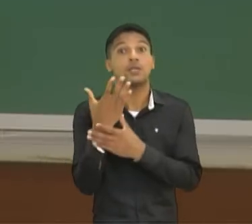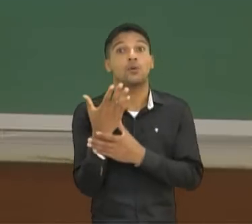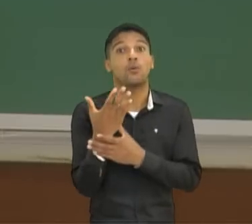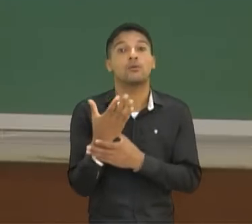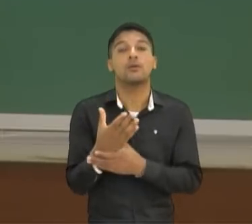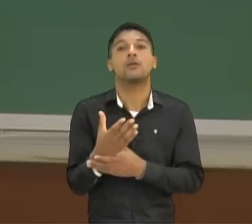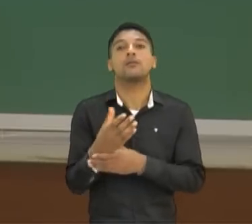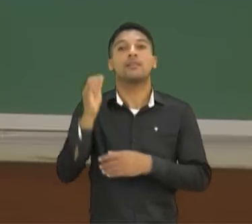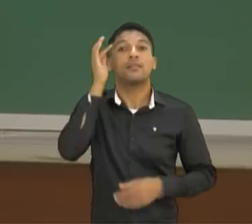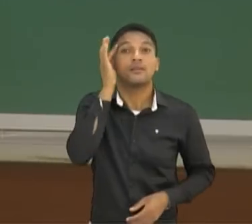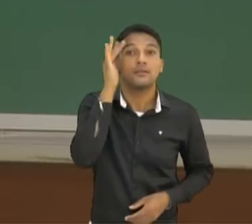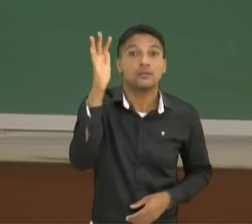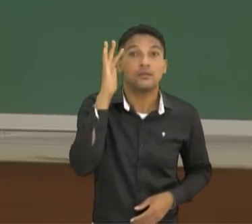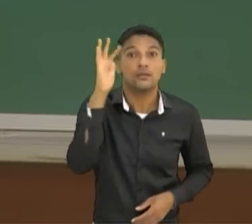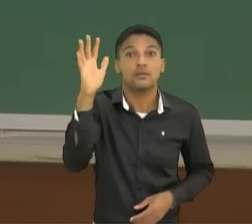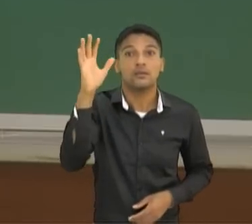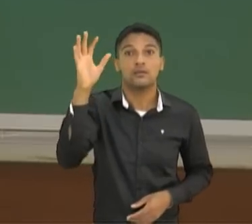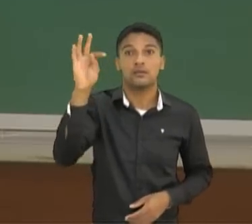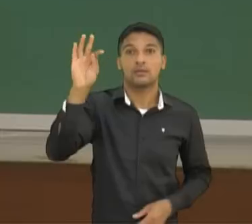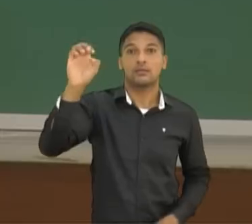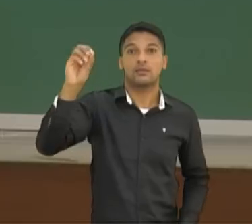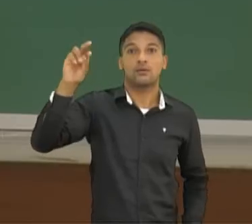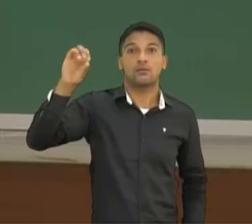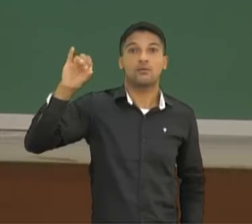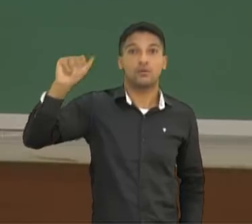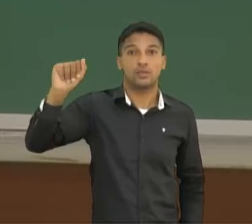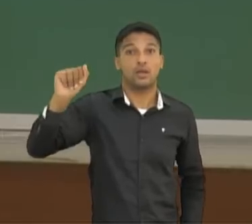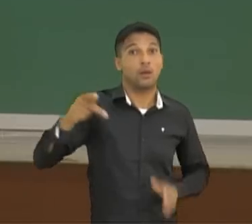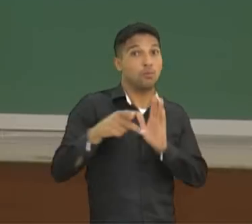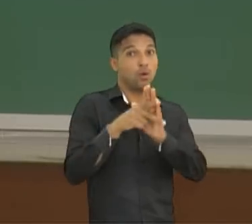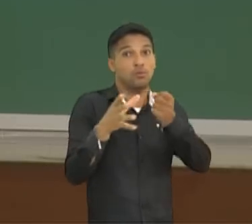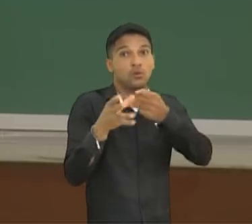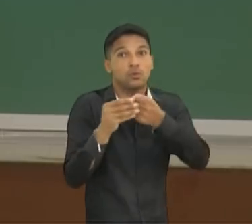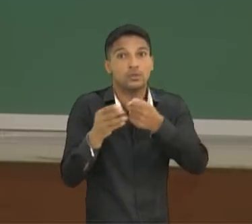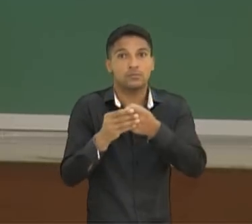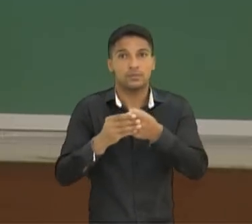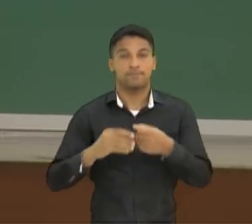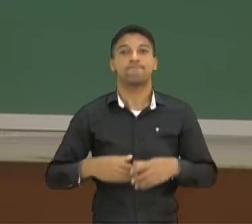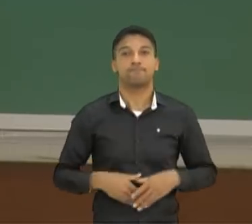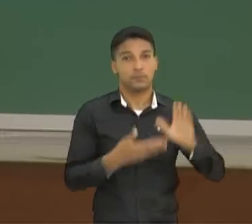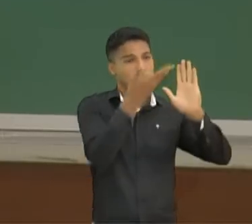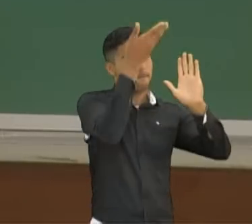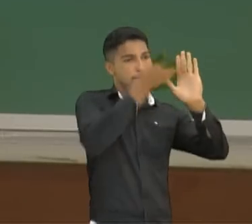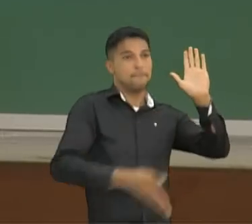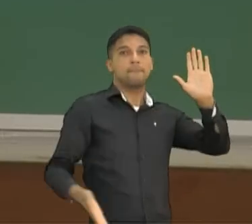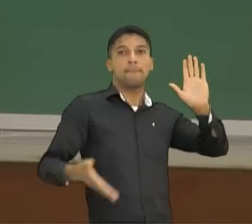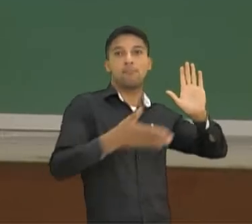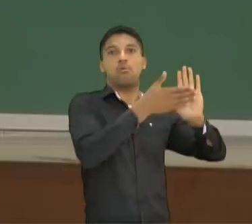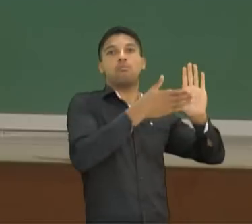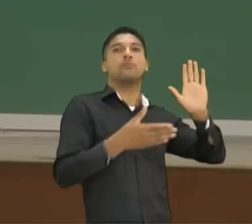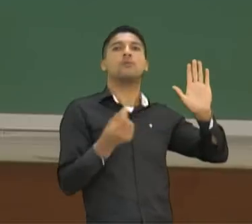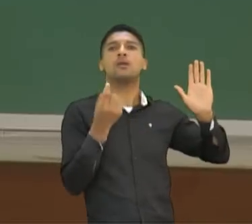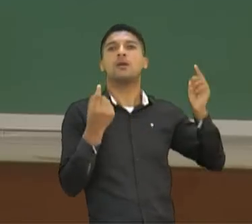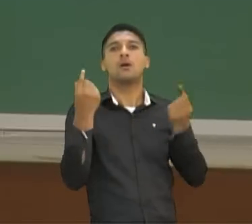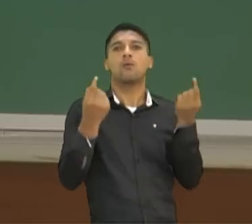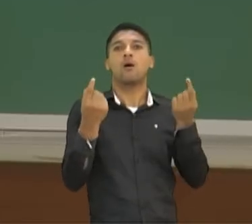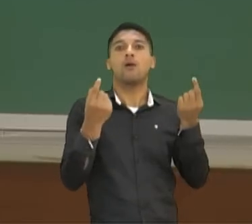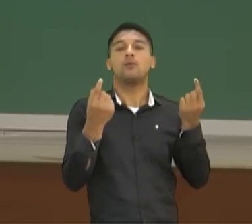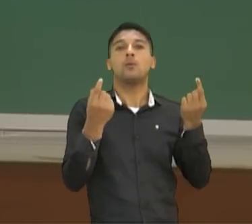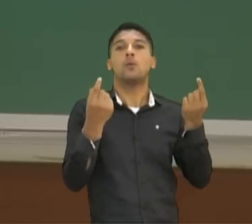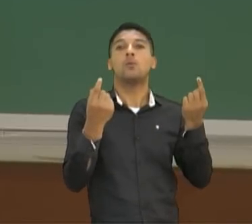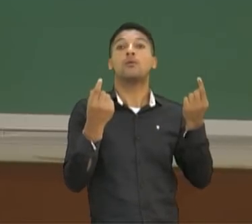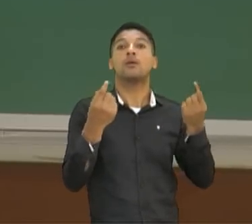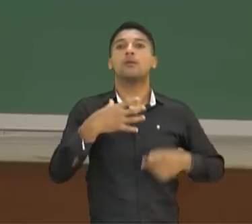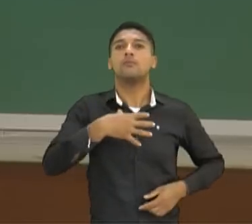em filosofia qual é a forma e a natureza do conhecimento, o ato